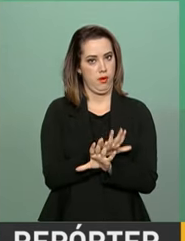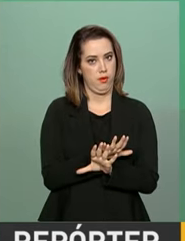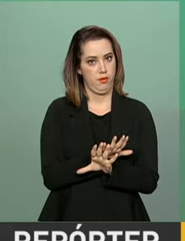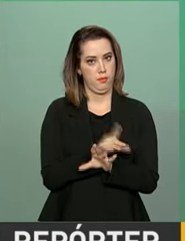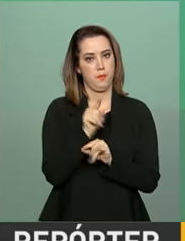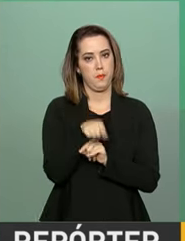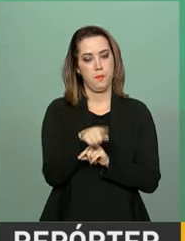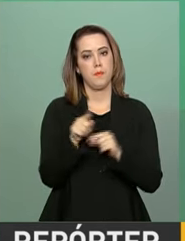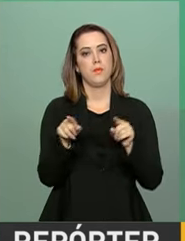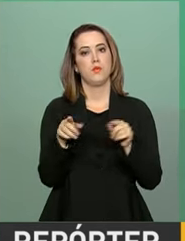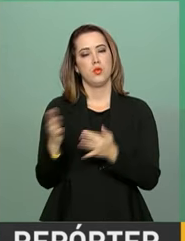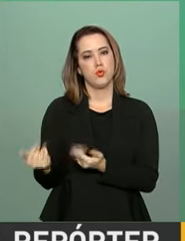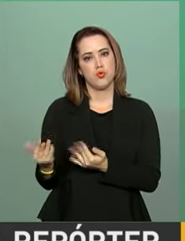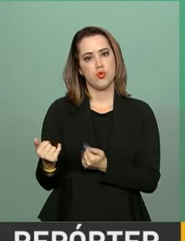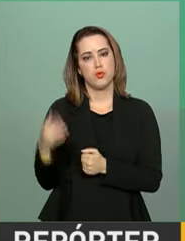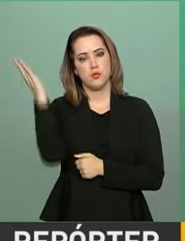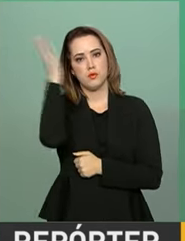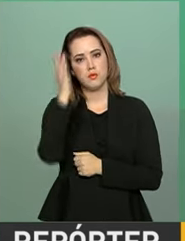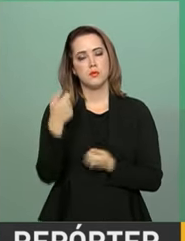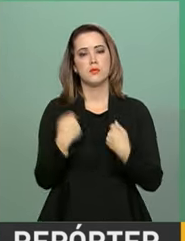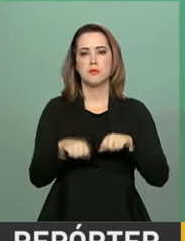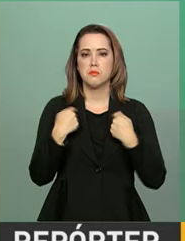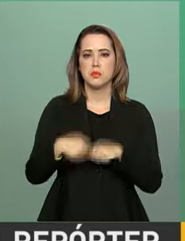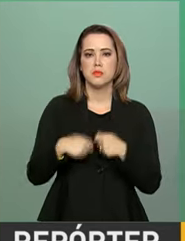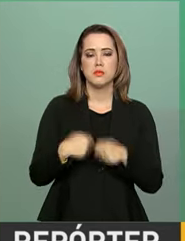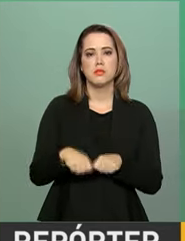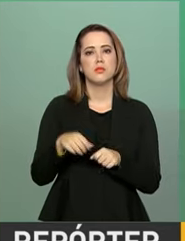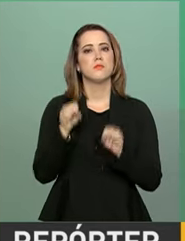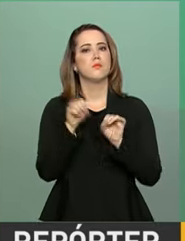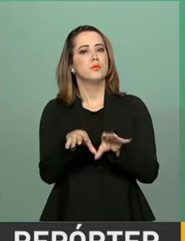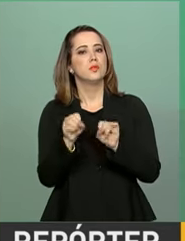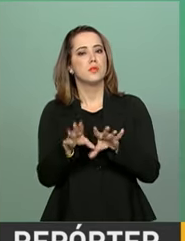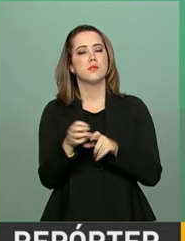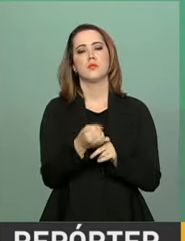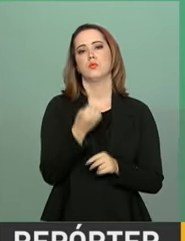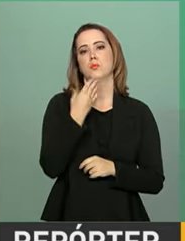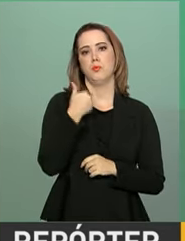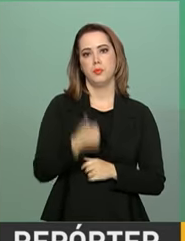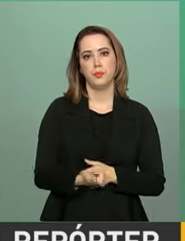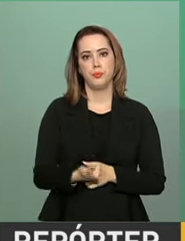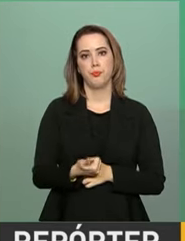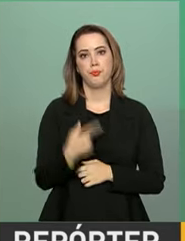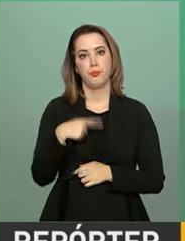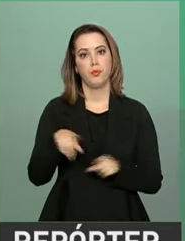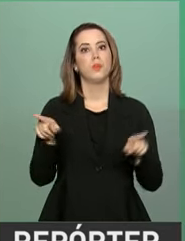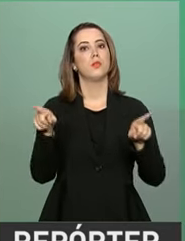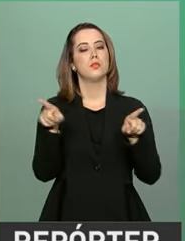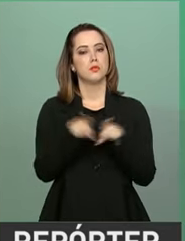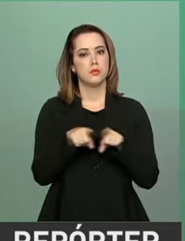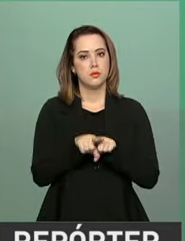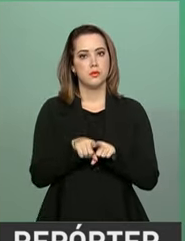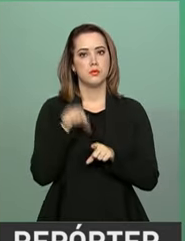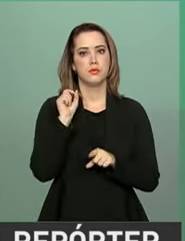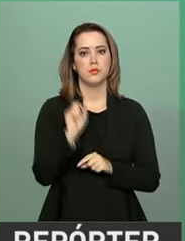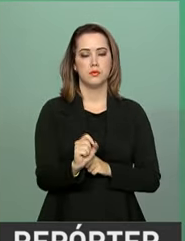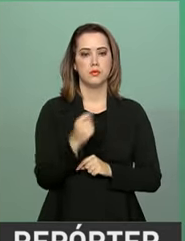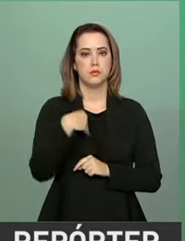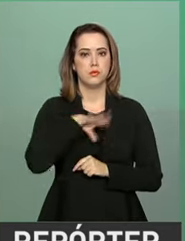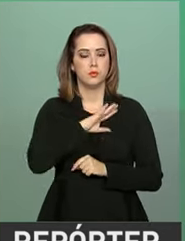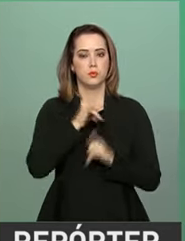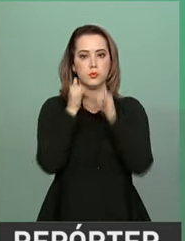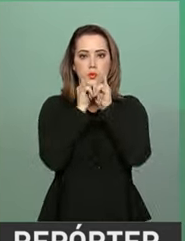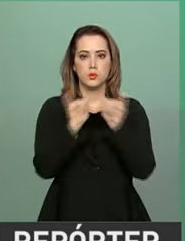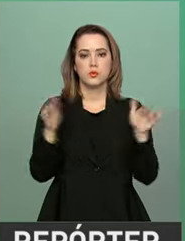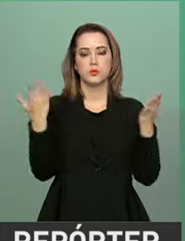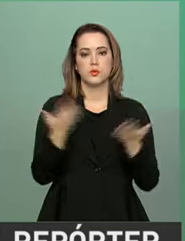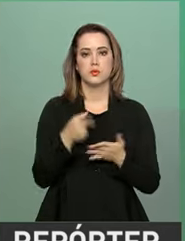jovens brasileiros que precisam ter acesso a uma educação de boa qualidade. Ao mesmo tempo, nós